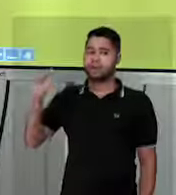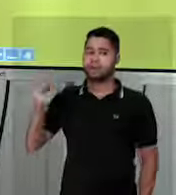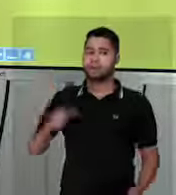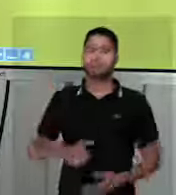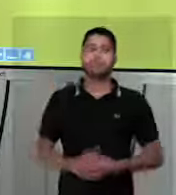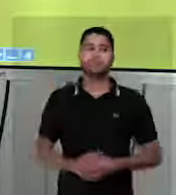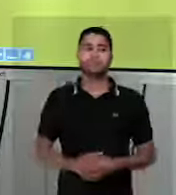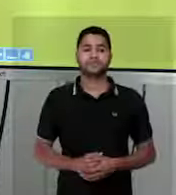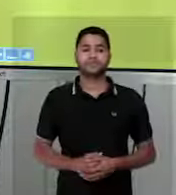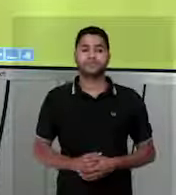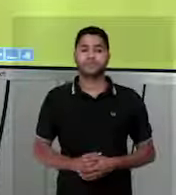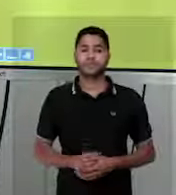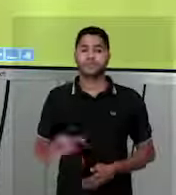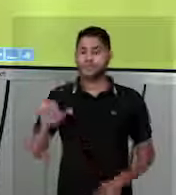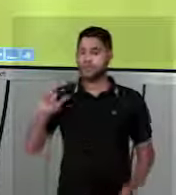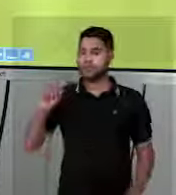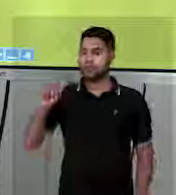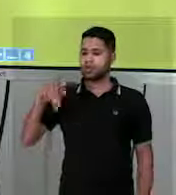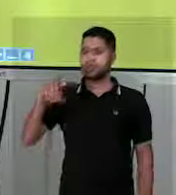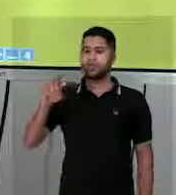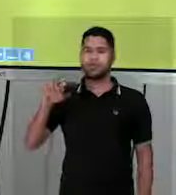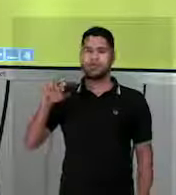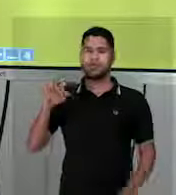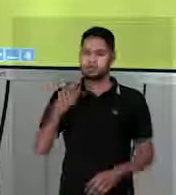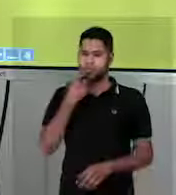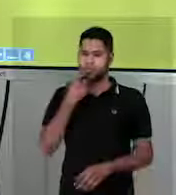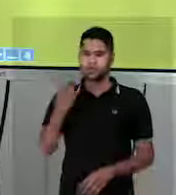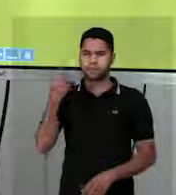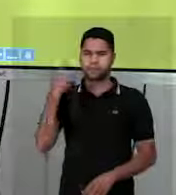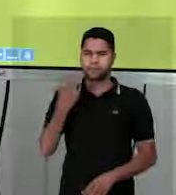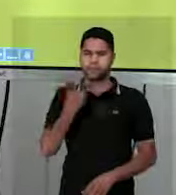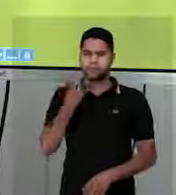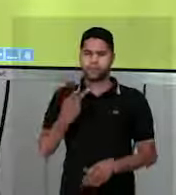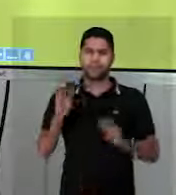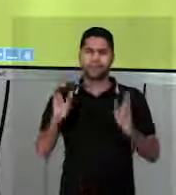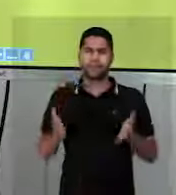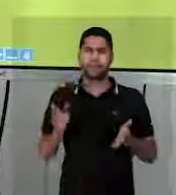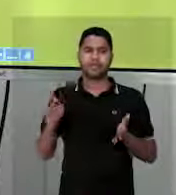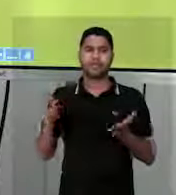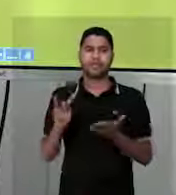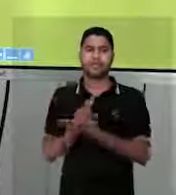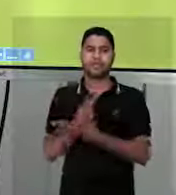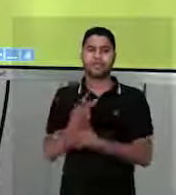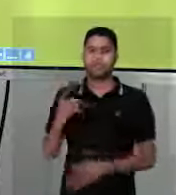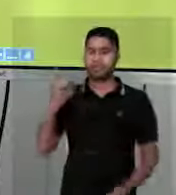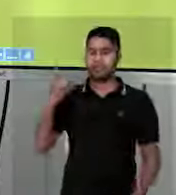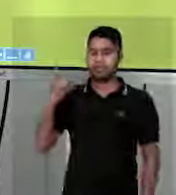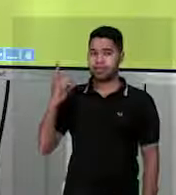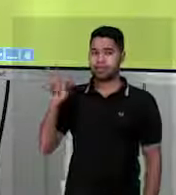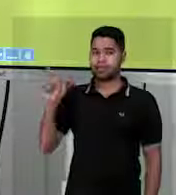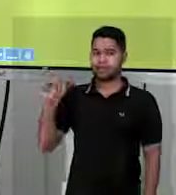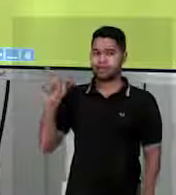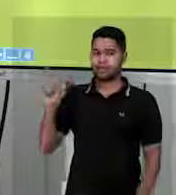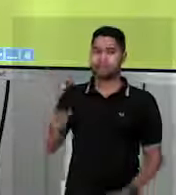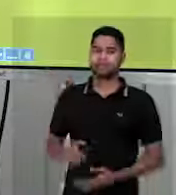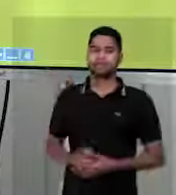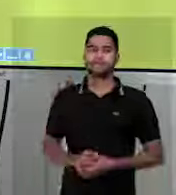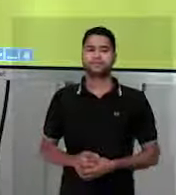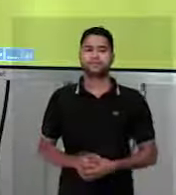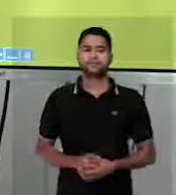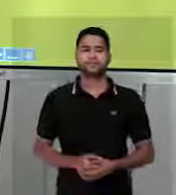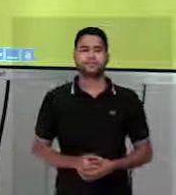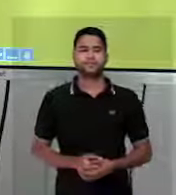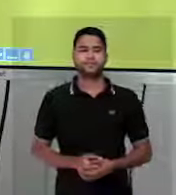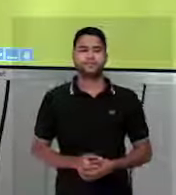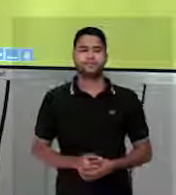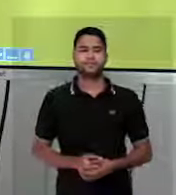A. Candidíase, eu acabei de falar dela, ela é causada pela Candida albicans, letra